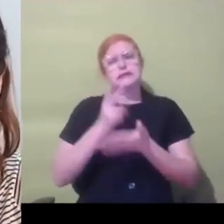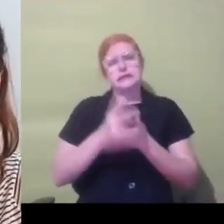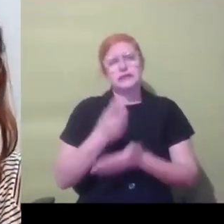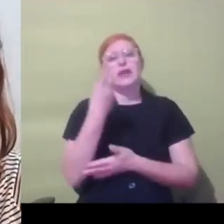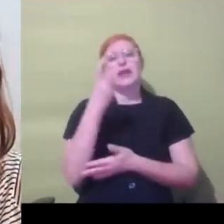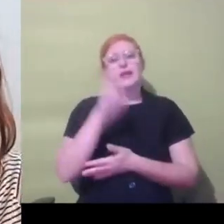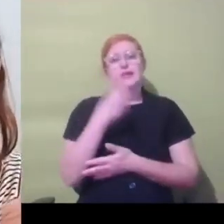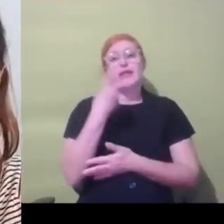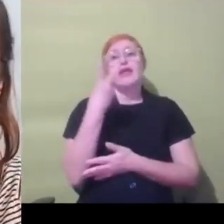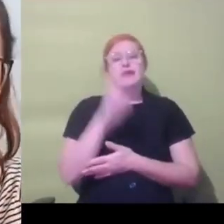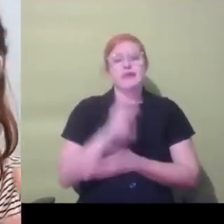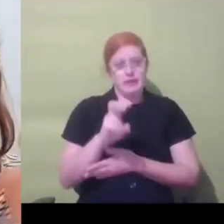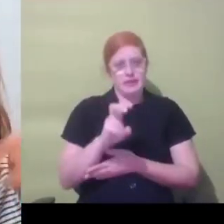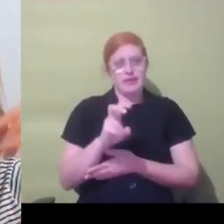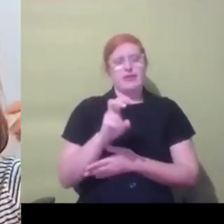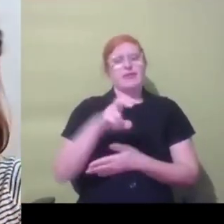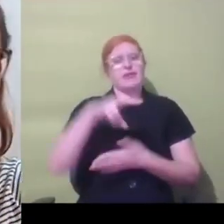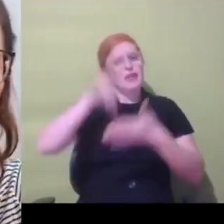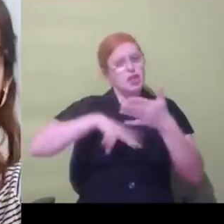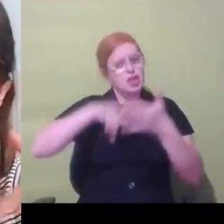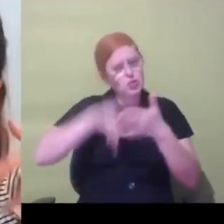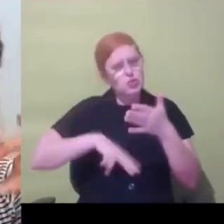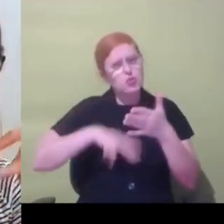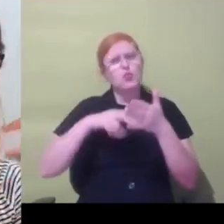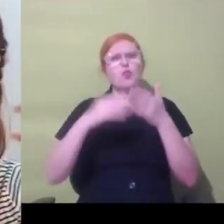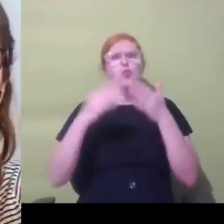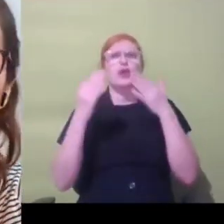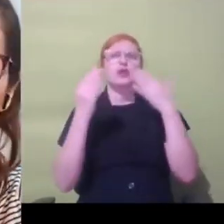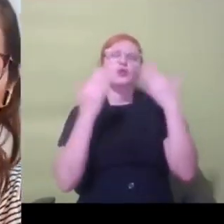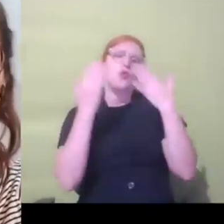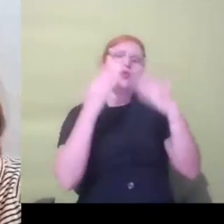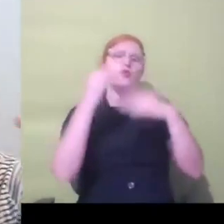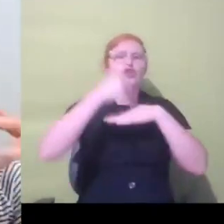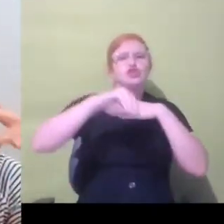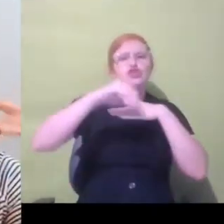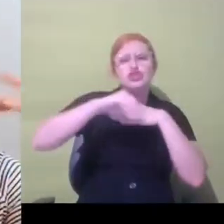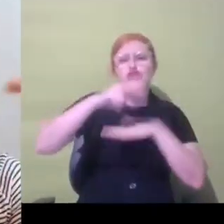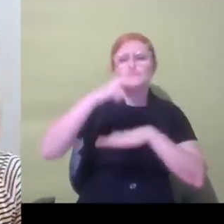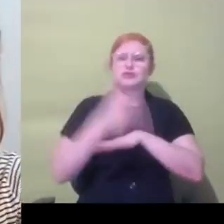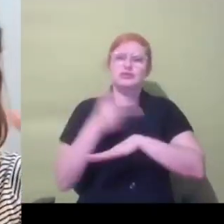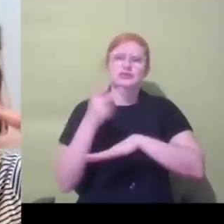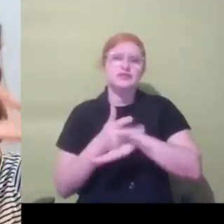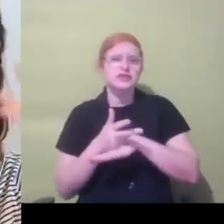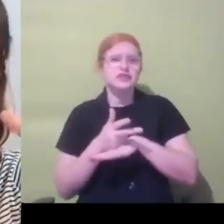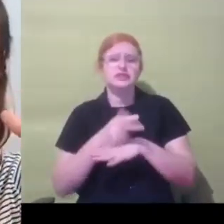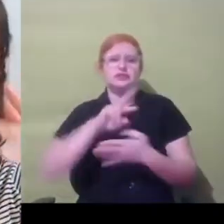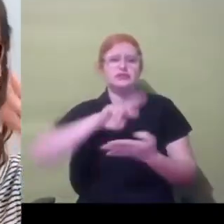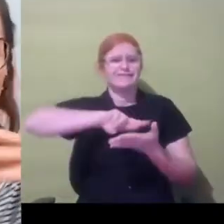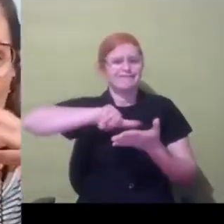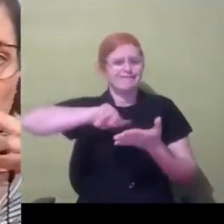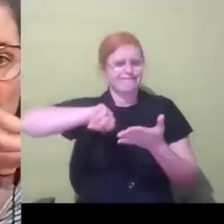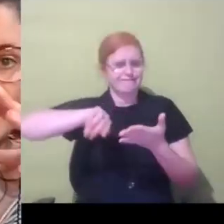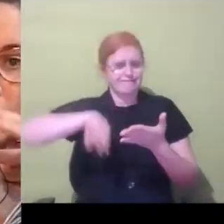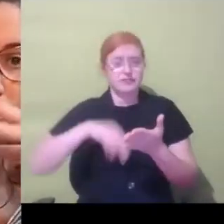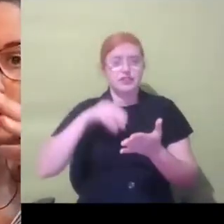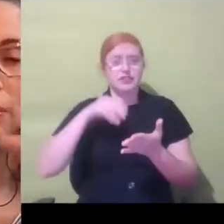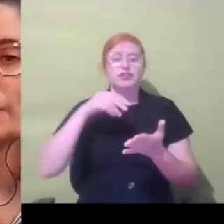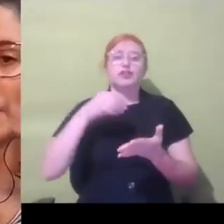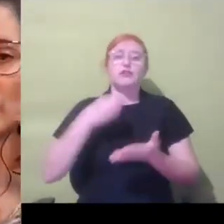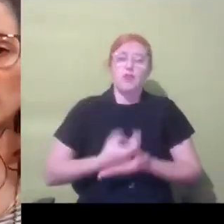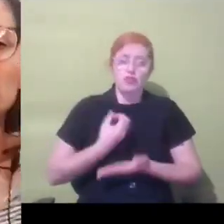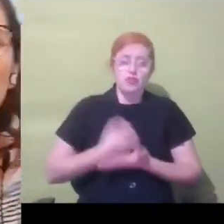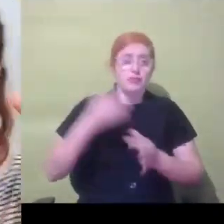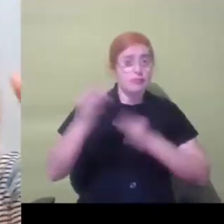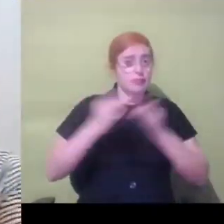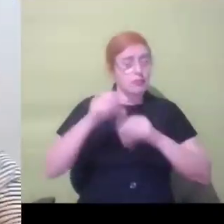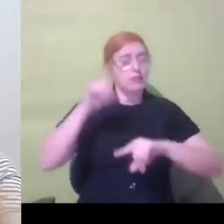um novo tema, com sugestões de leituras, com dúvidas, sugestões de vídeos. Enfim, a gente produziu,